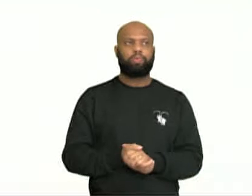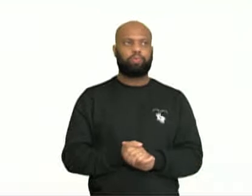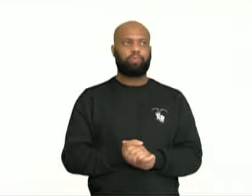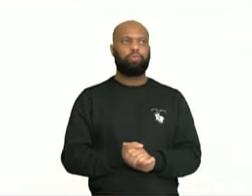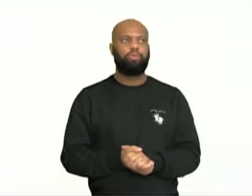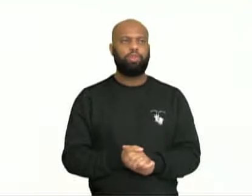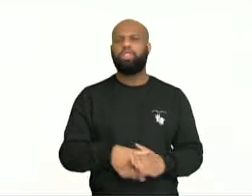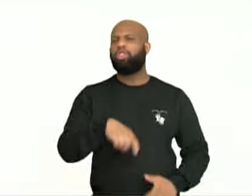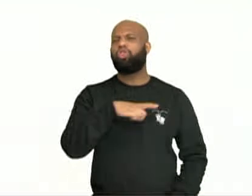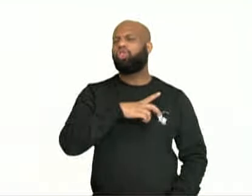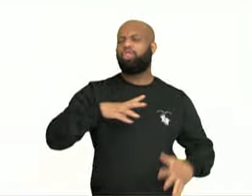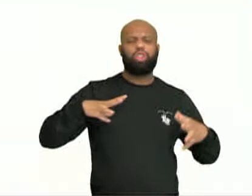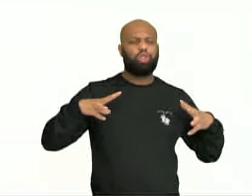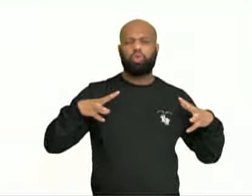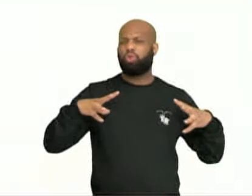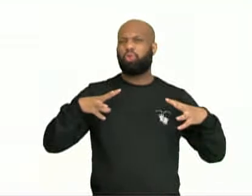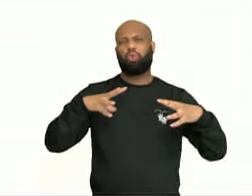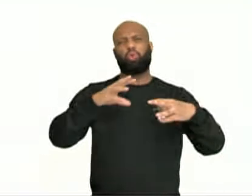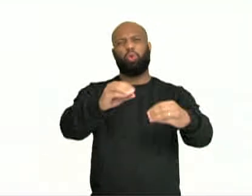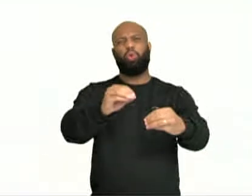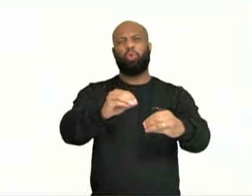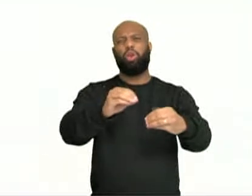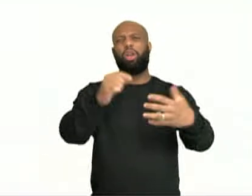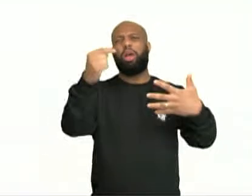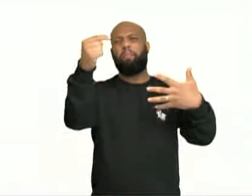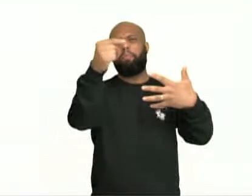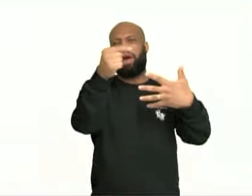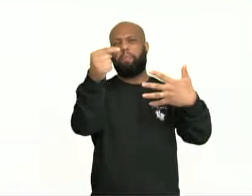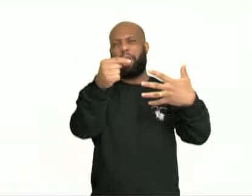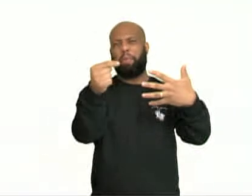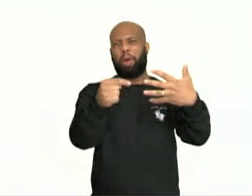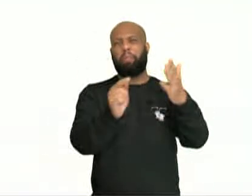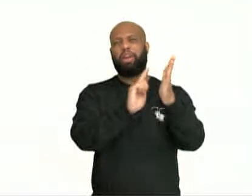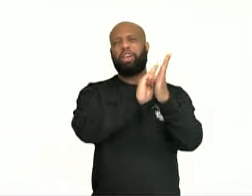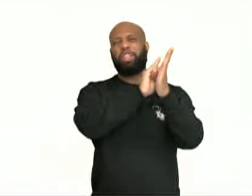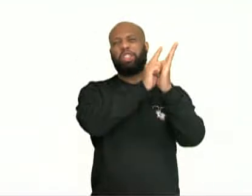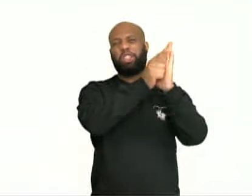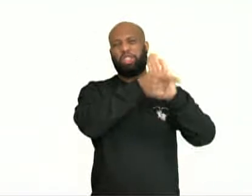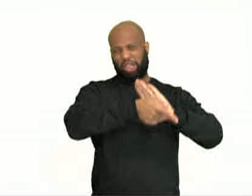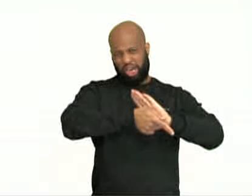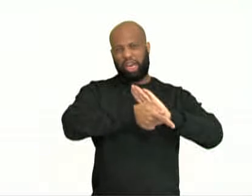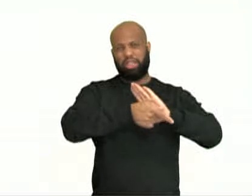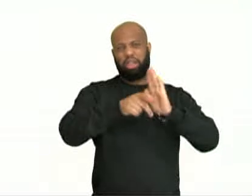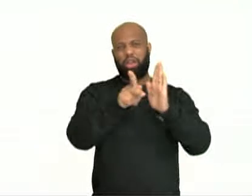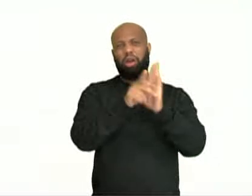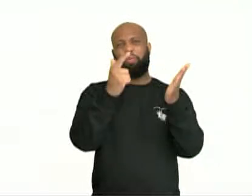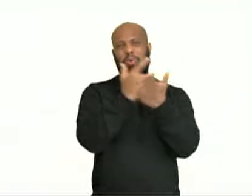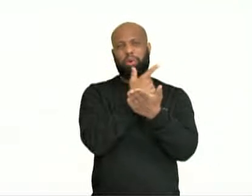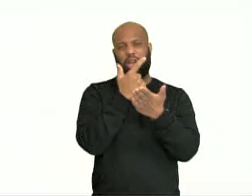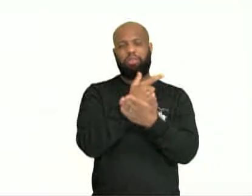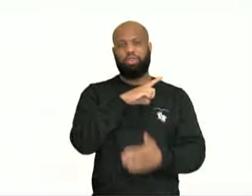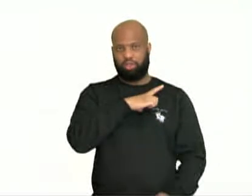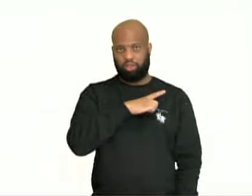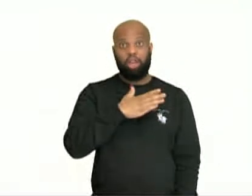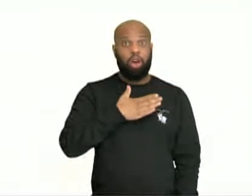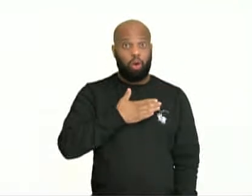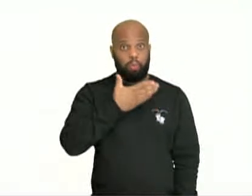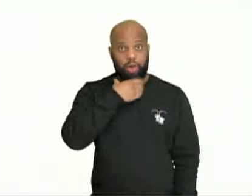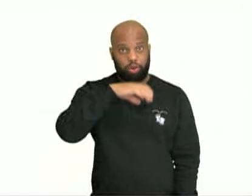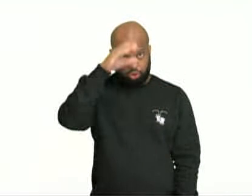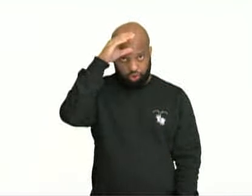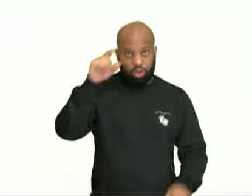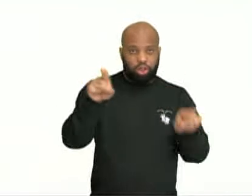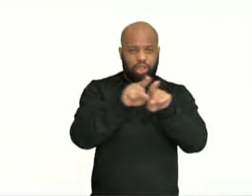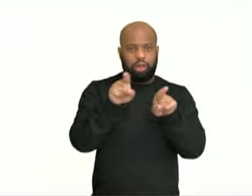Tinha de tudo. Ibsen, Dostoiévski, Cervantes, Machado de Assis, Euclides da Cunha. Meus tios também viviam